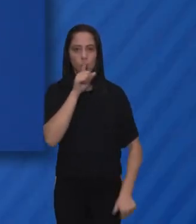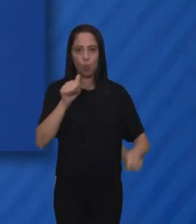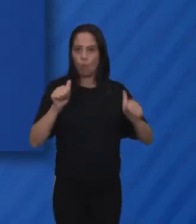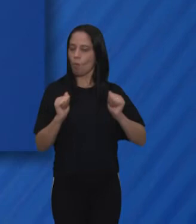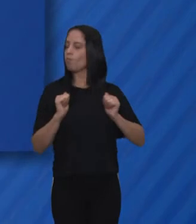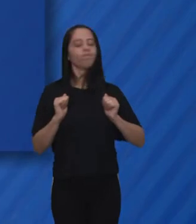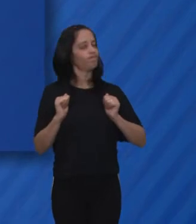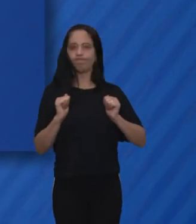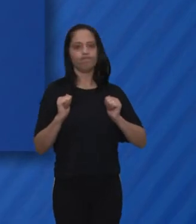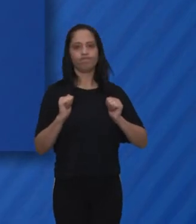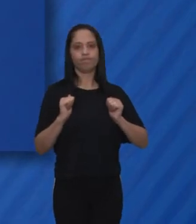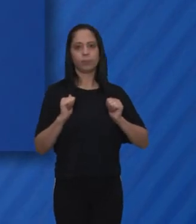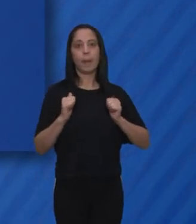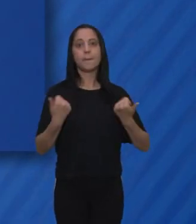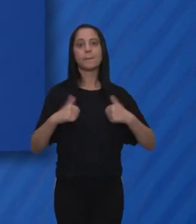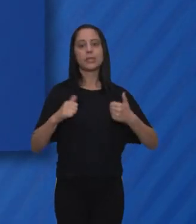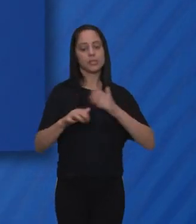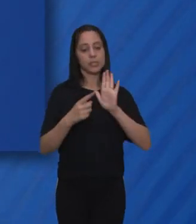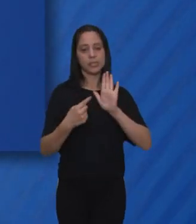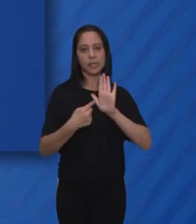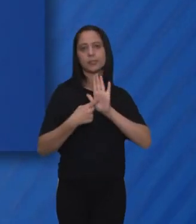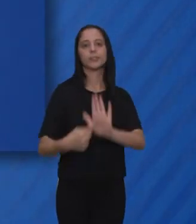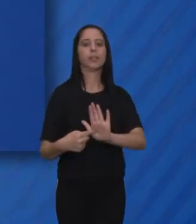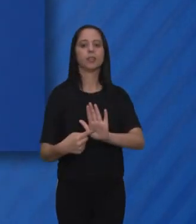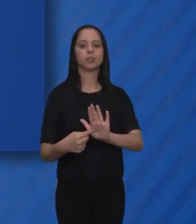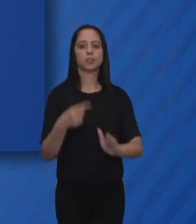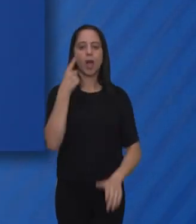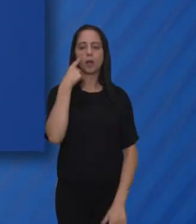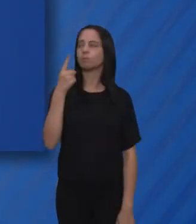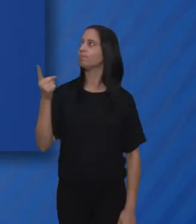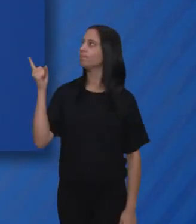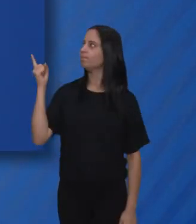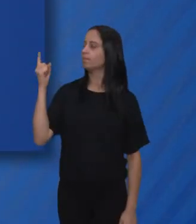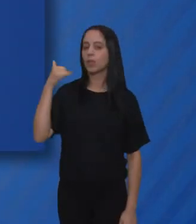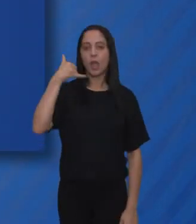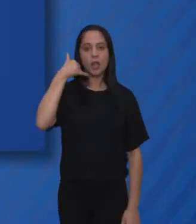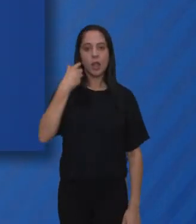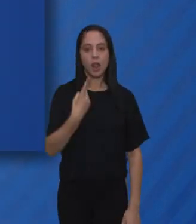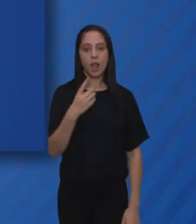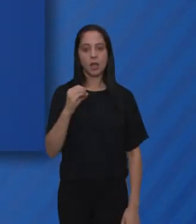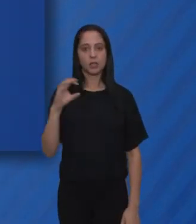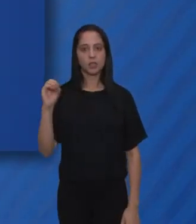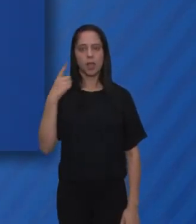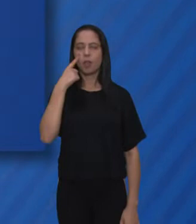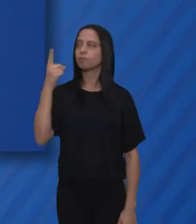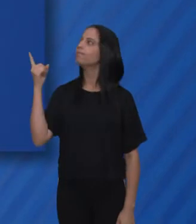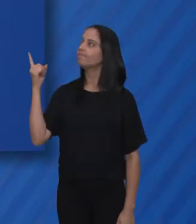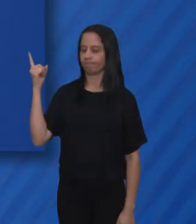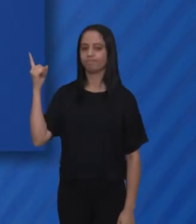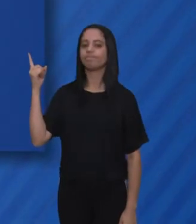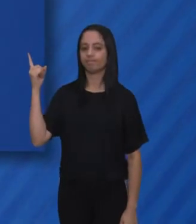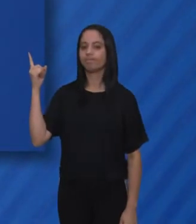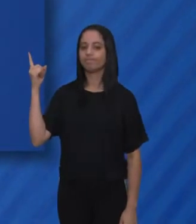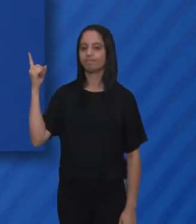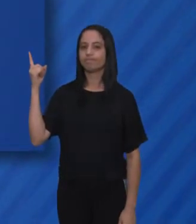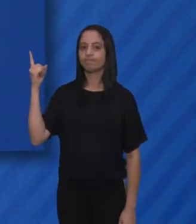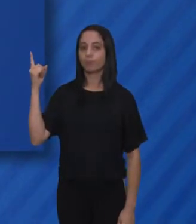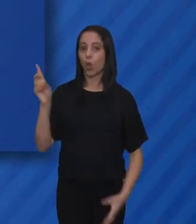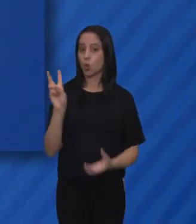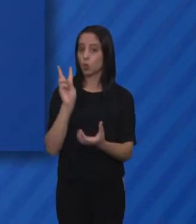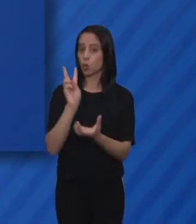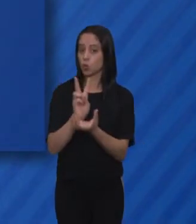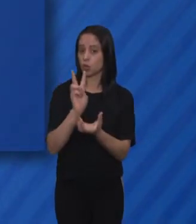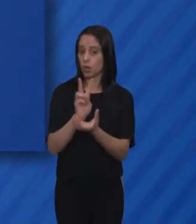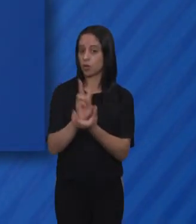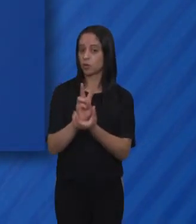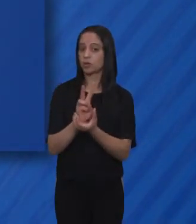se cale denuncie o disque 100 o serviço de denúncias e proteção contra violações de o anos os